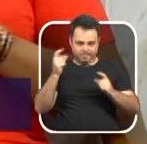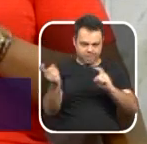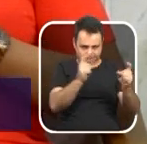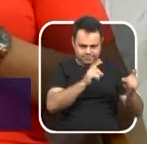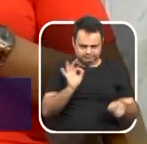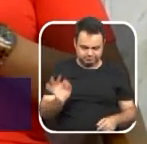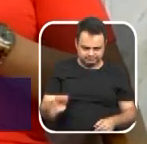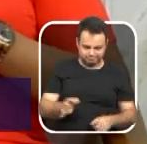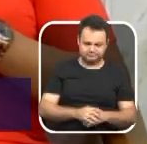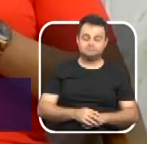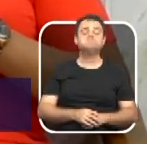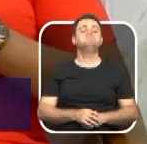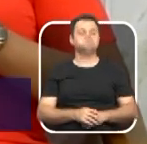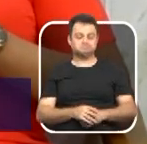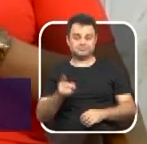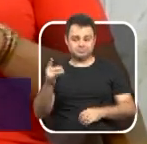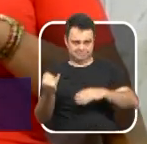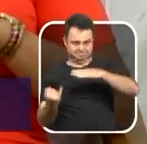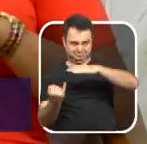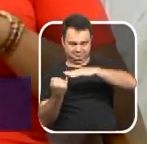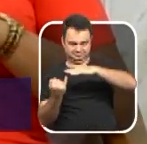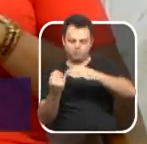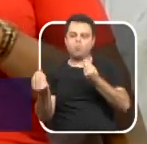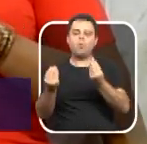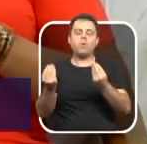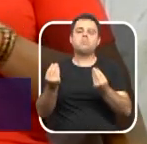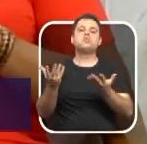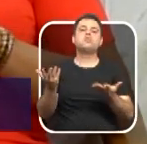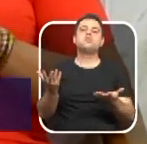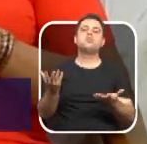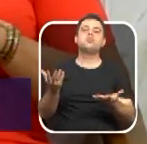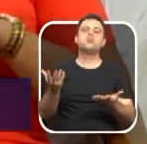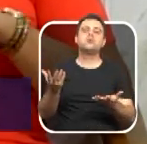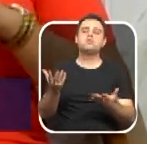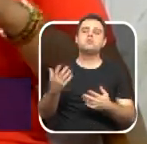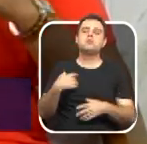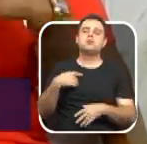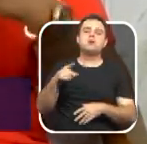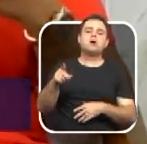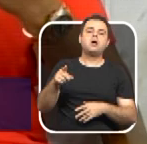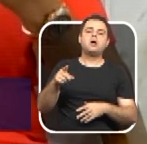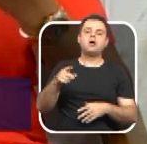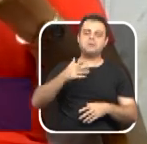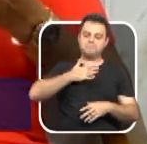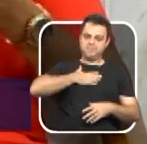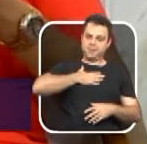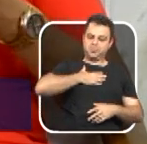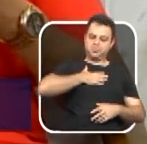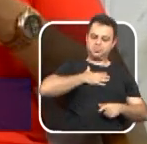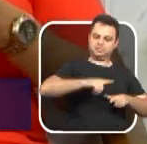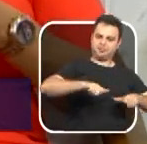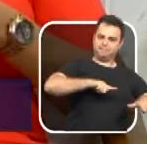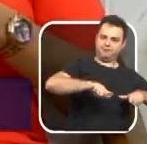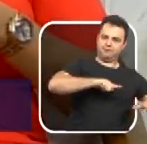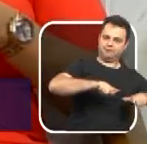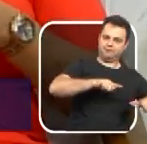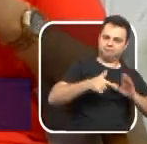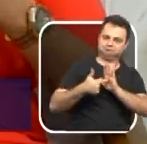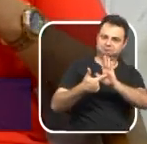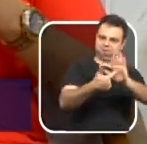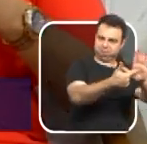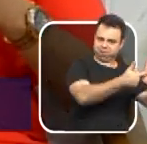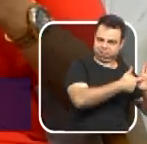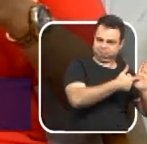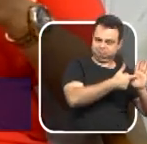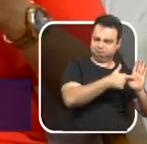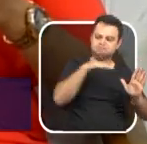nosso mandato. Eu recebi a pastora Aida no nosso gabinete e ela falou do trabalho que ela faz no Recomeçar em